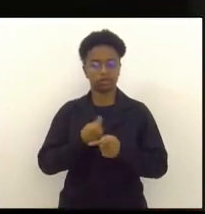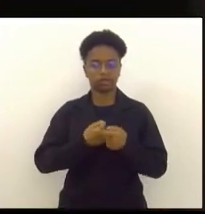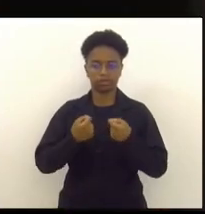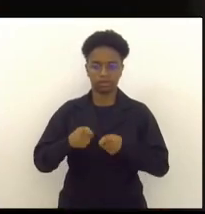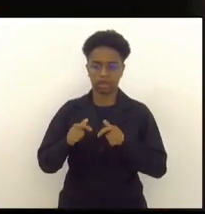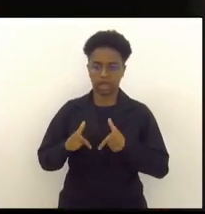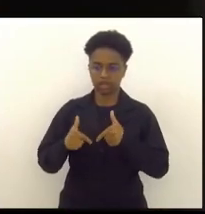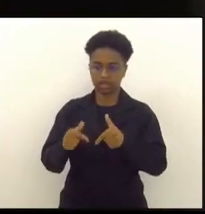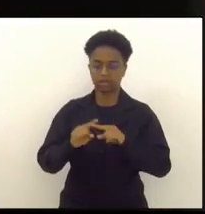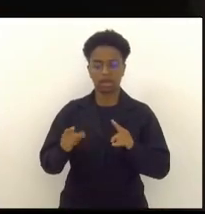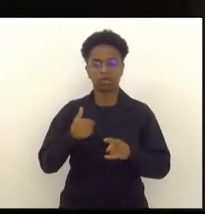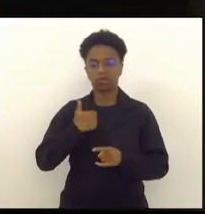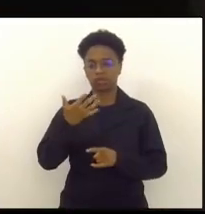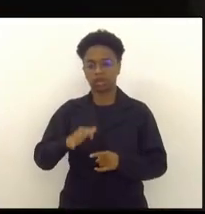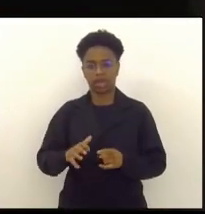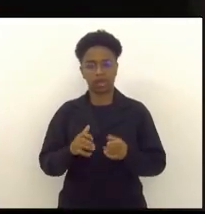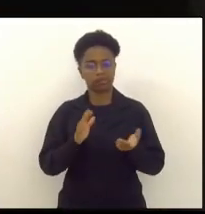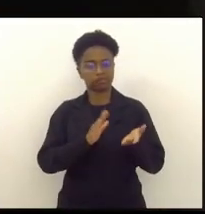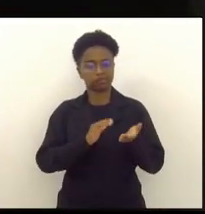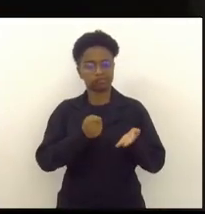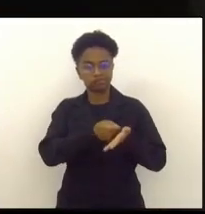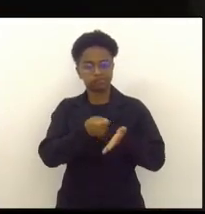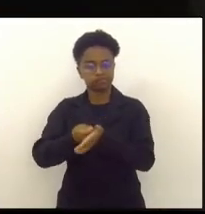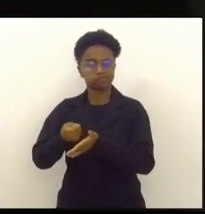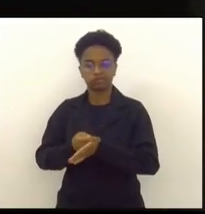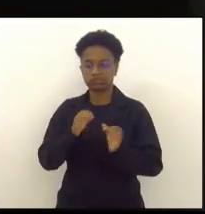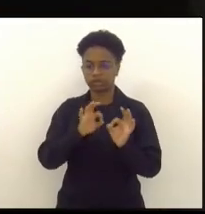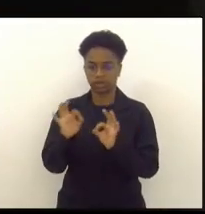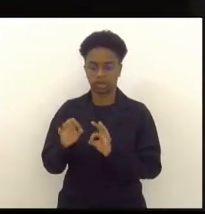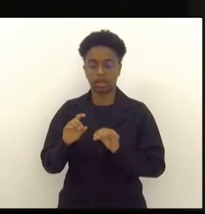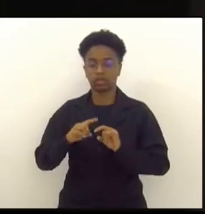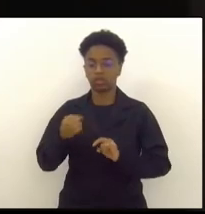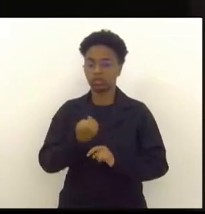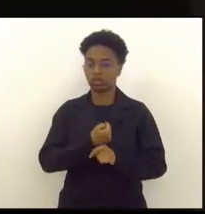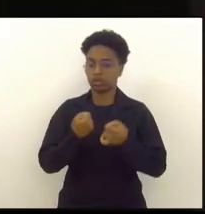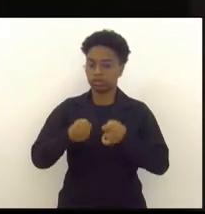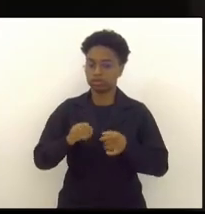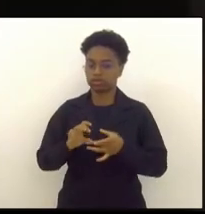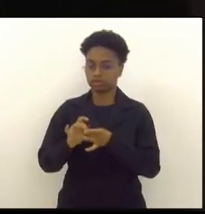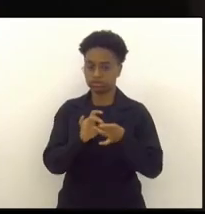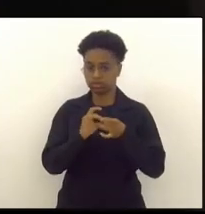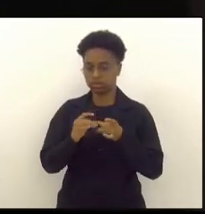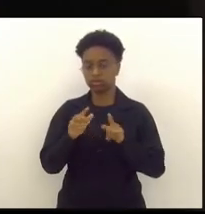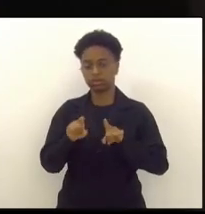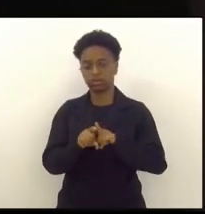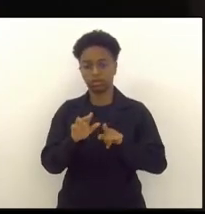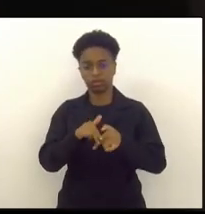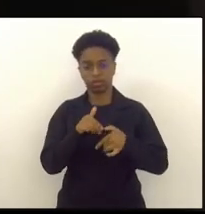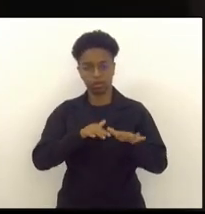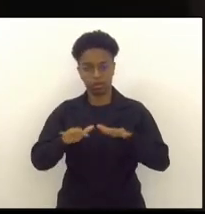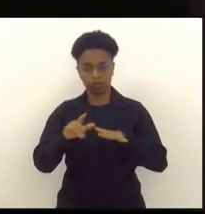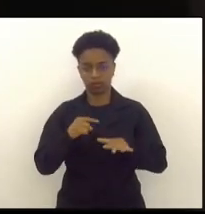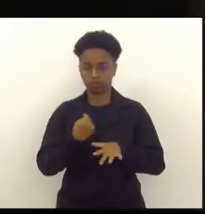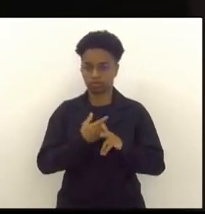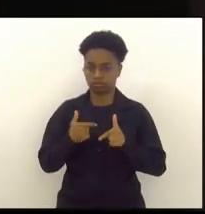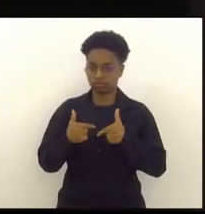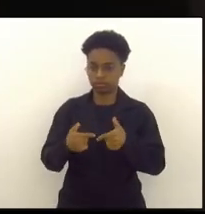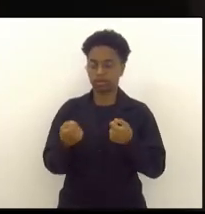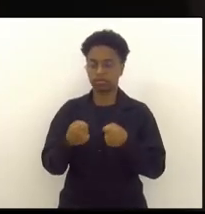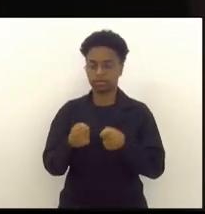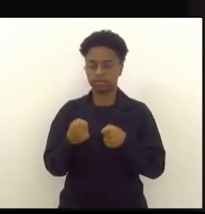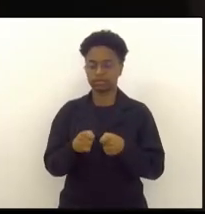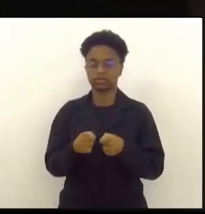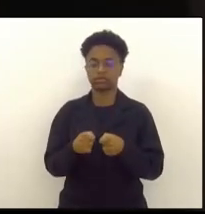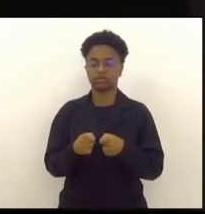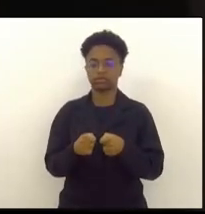ninguém. Nós temos que nos juntar, e pela dinâmica desse movimento que a gente está fazendo, nós vamos sirlenear,